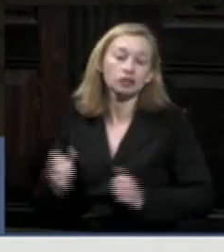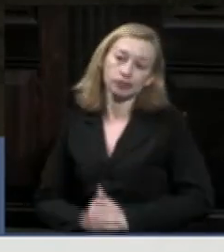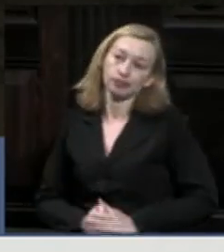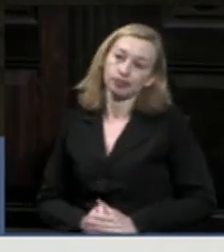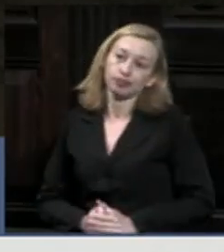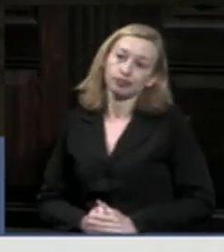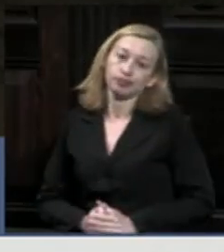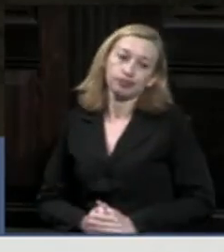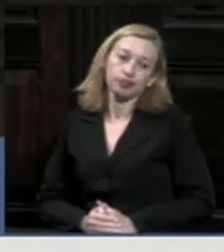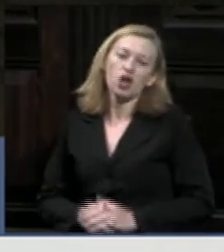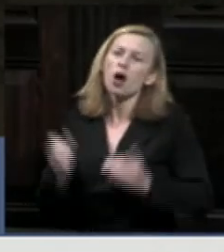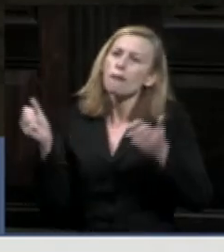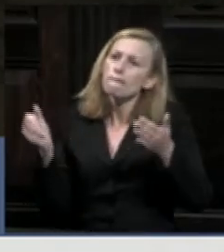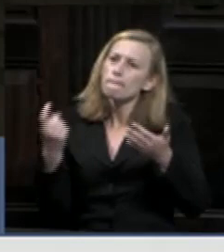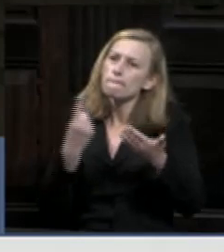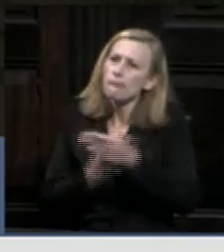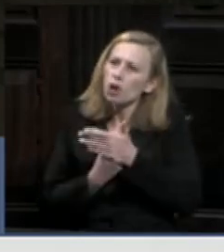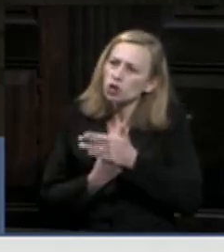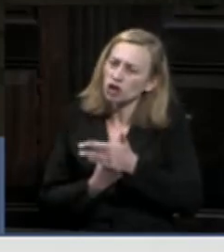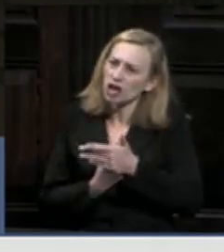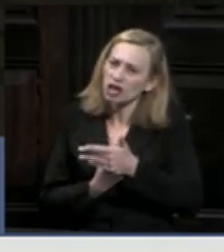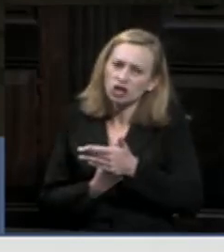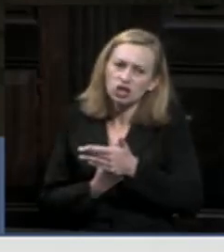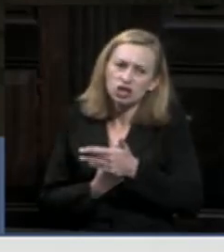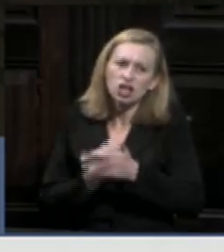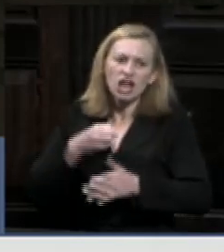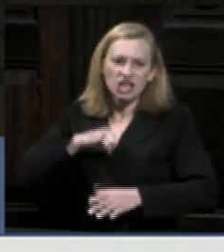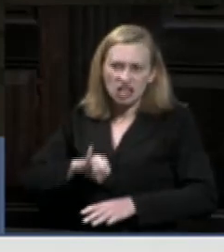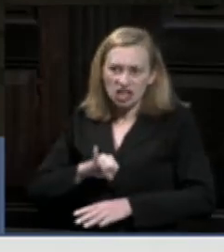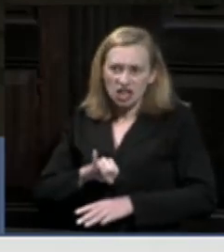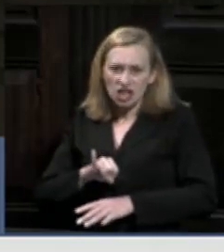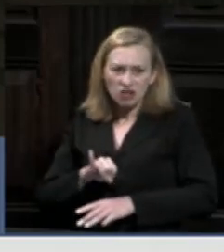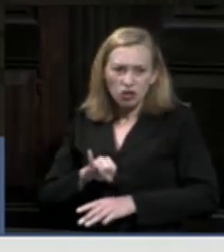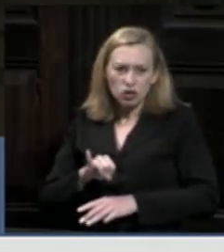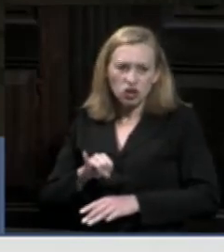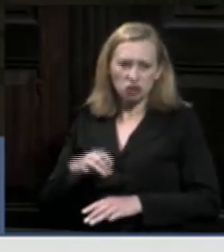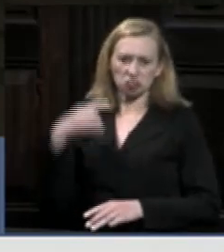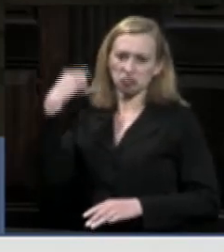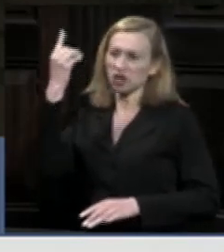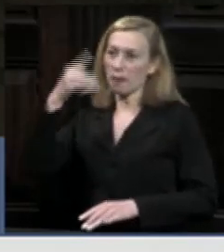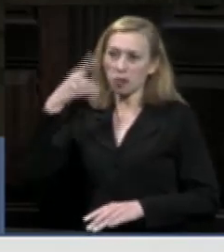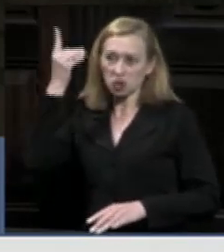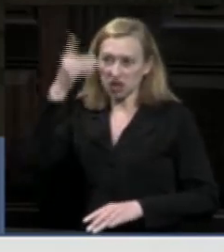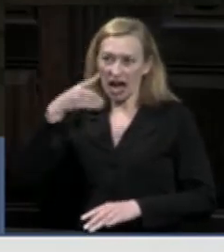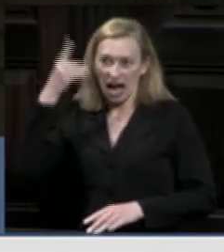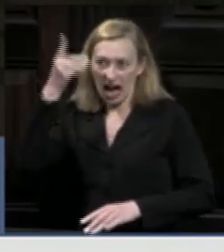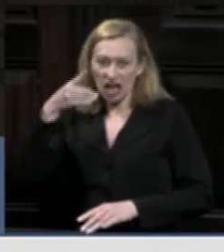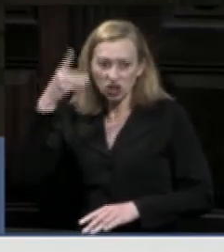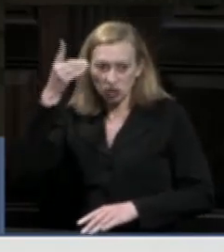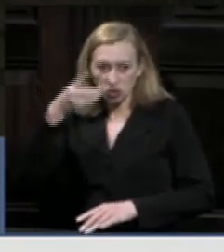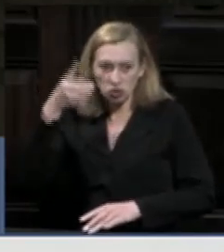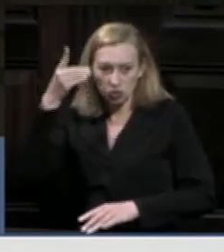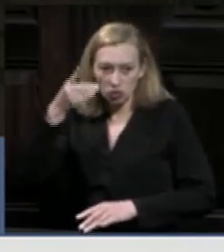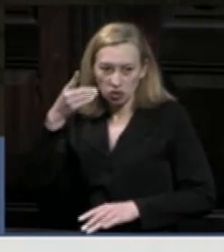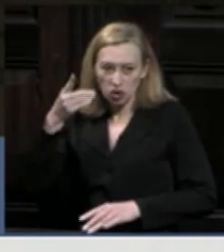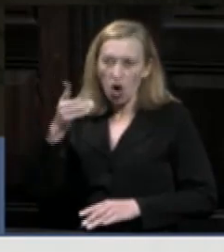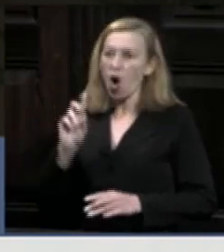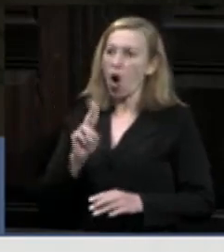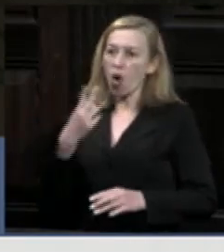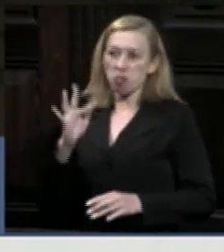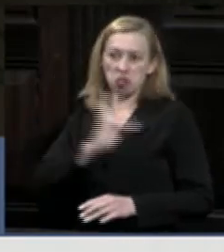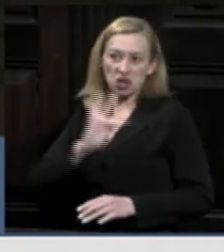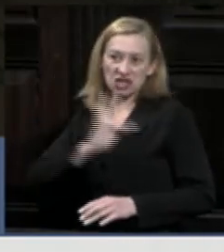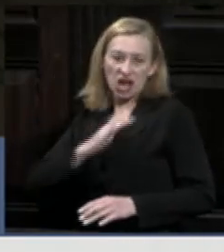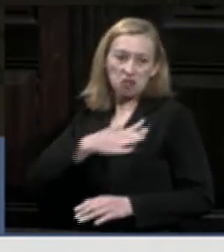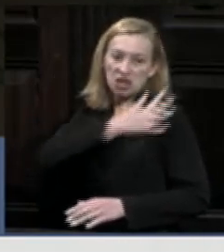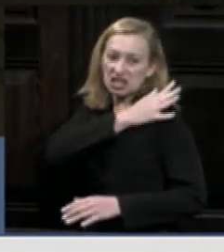protegem se fosse um deputado nome estaria lá claro se fosse um policial militar que o